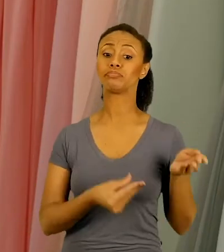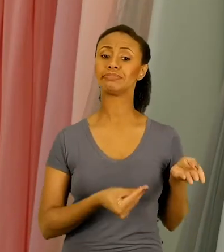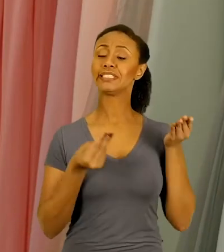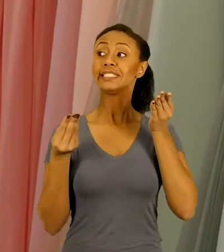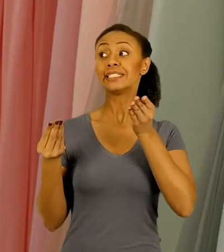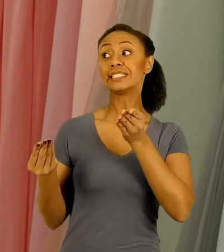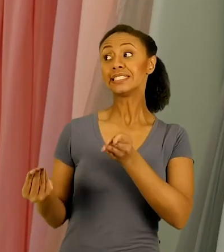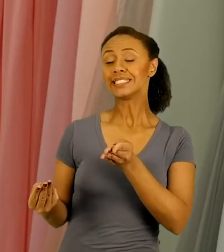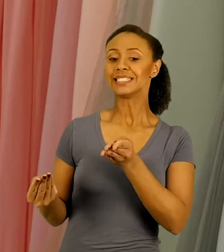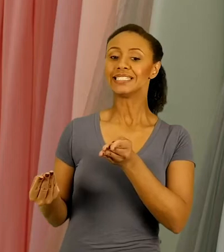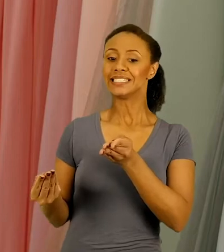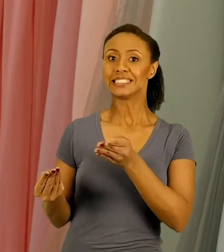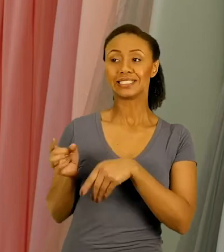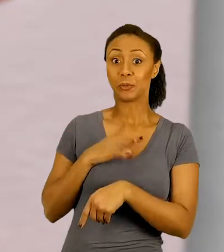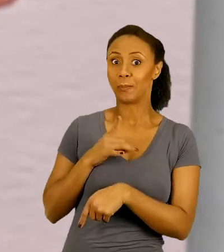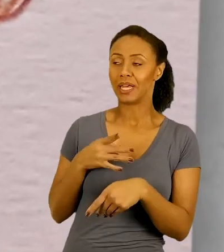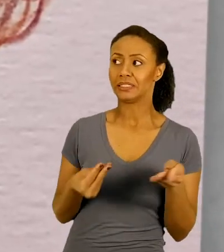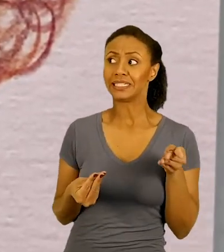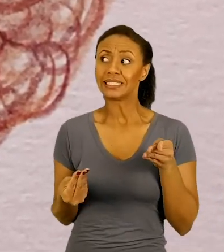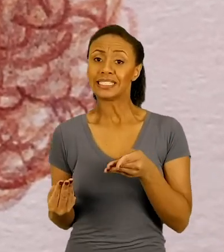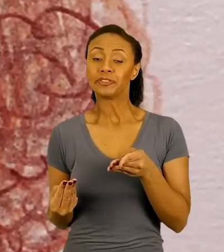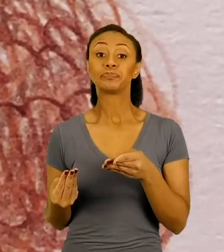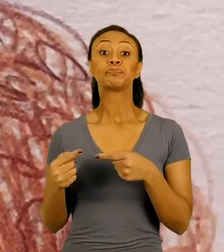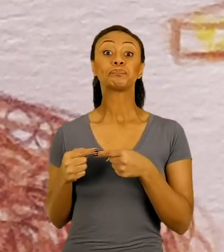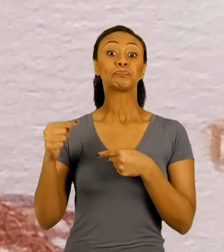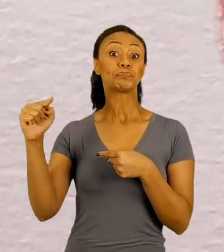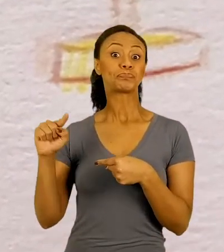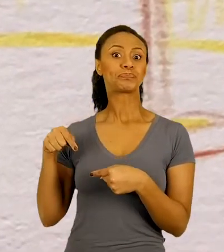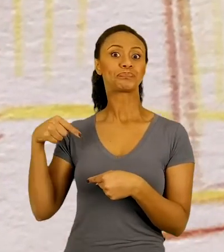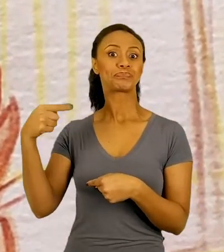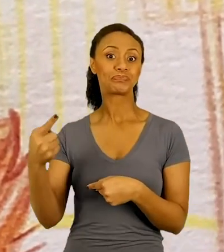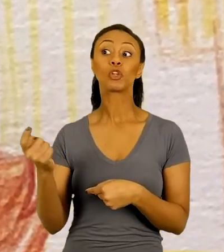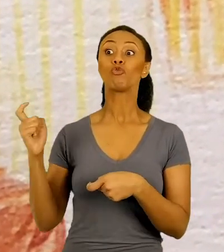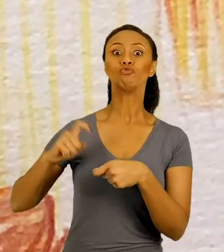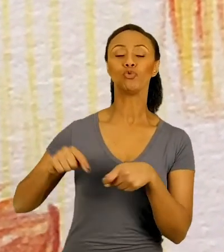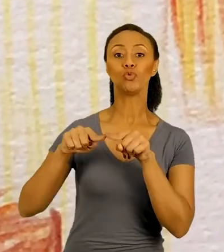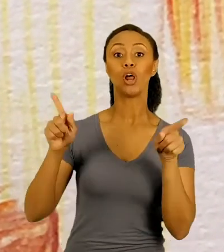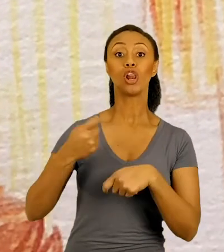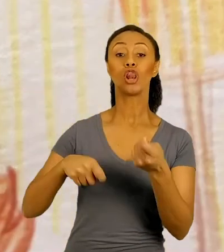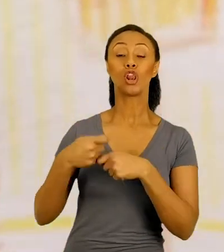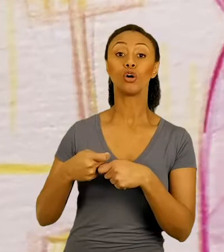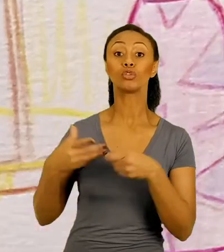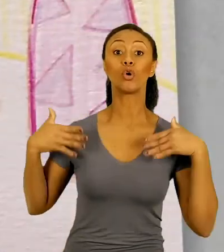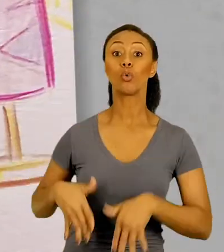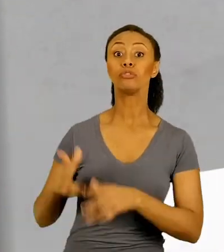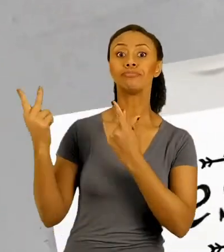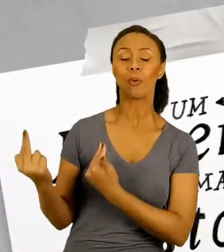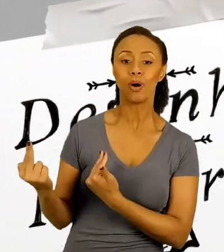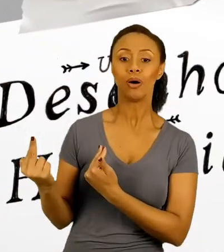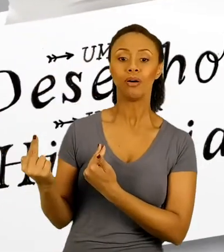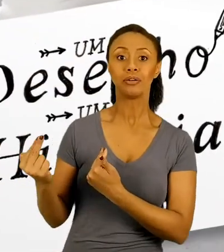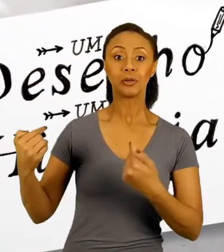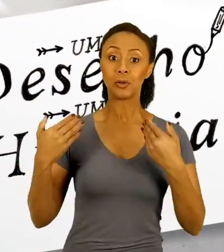bem... Tipo assim, com medo, né? Uma semana depois, ela foi na loja vestida com vestido pra